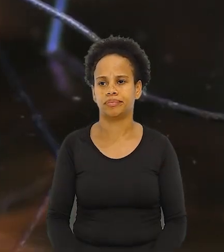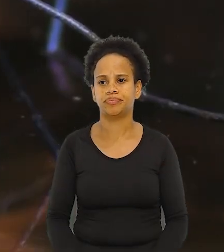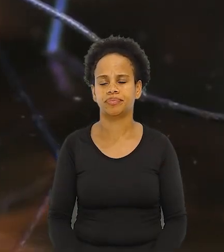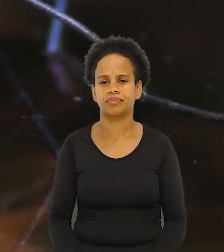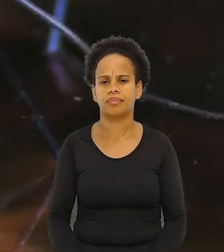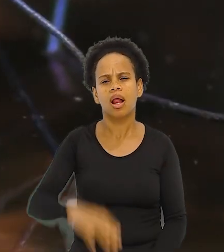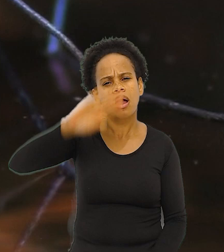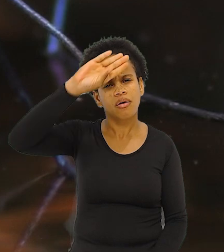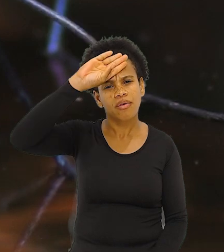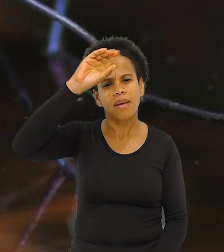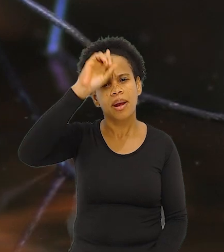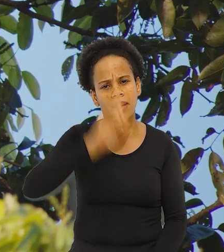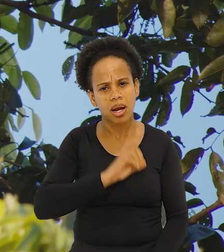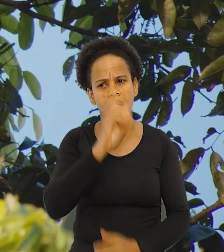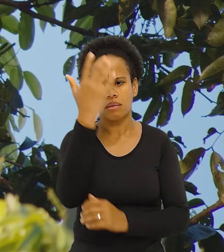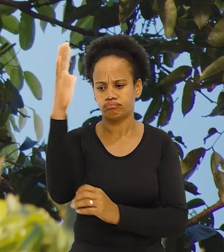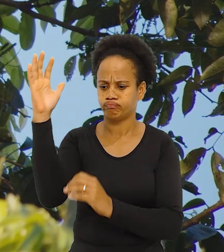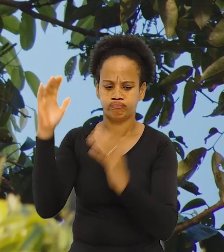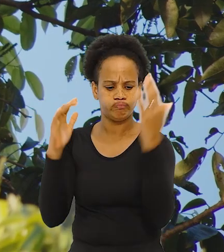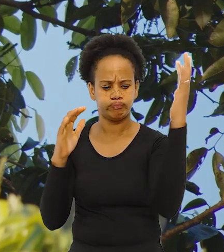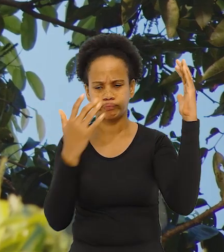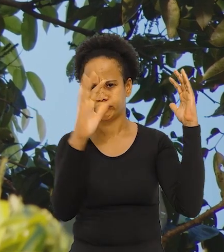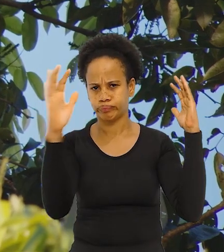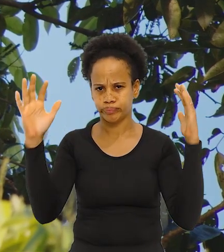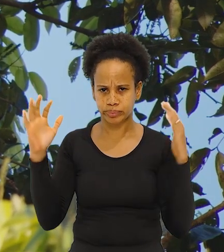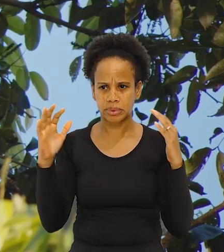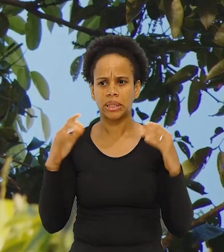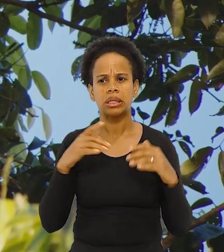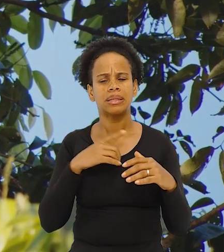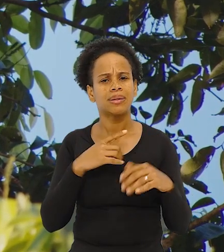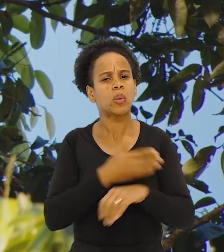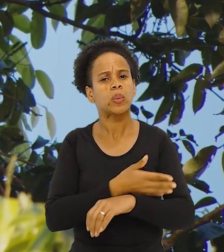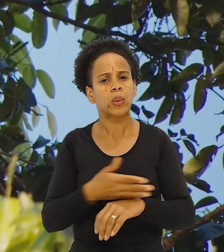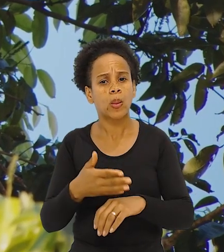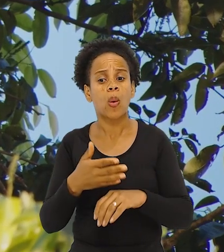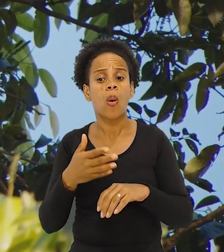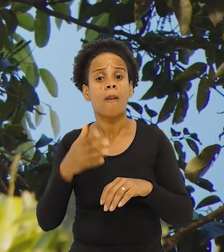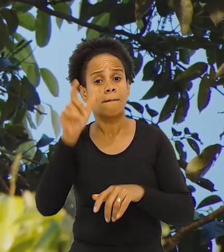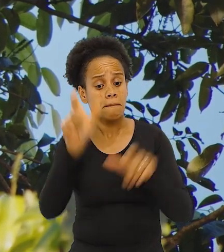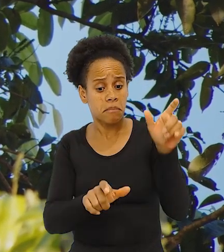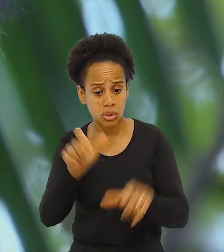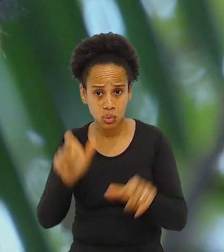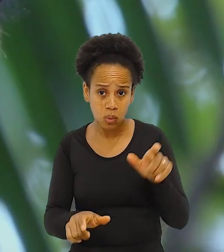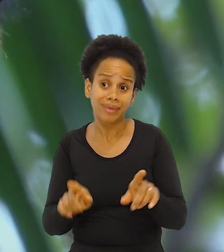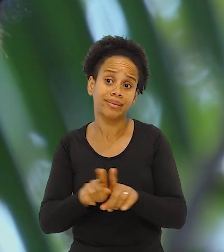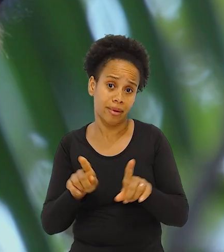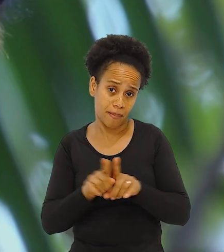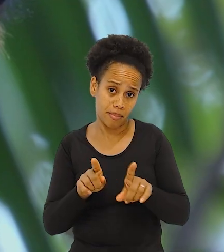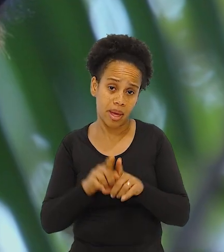A febre amarela silvestre vitima periodicamente humanos e primatas não